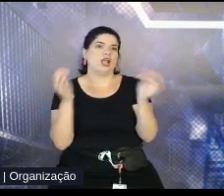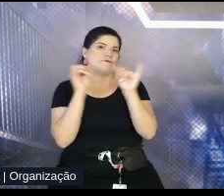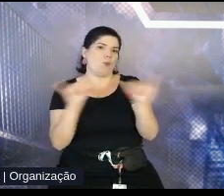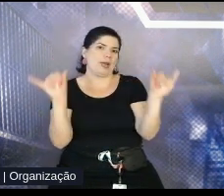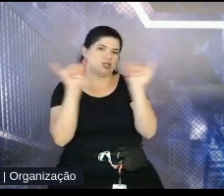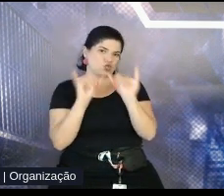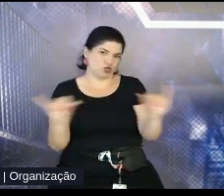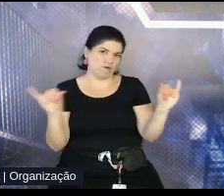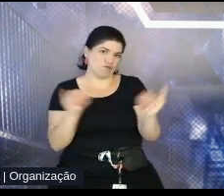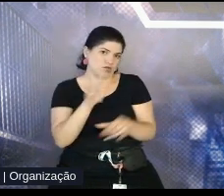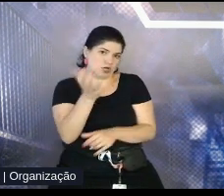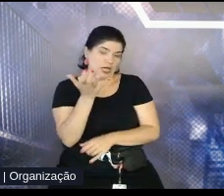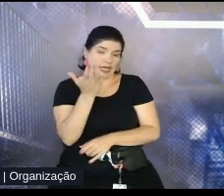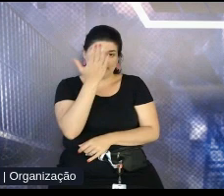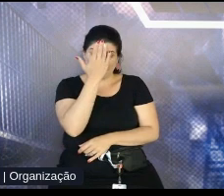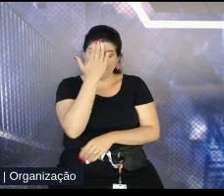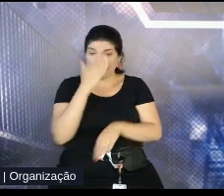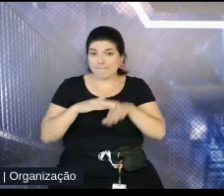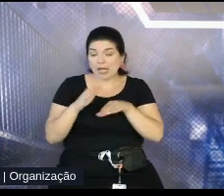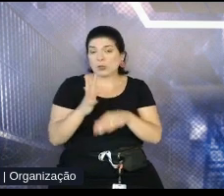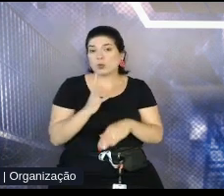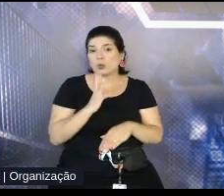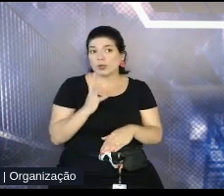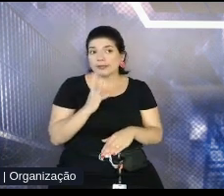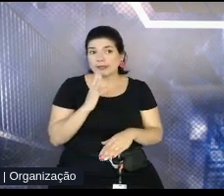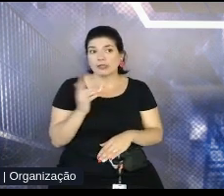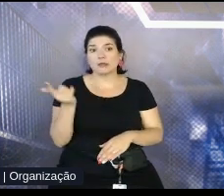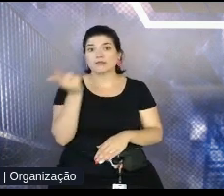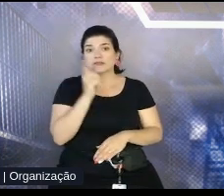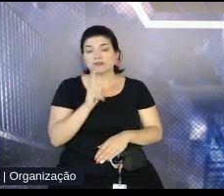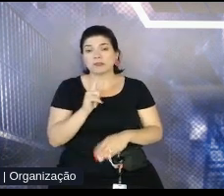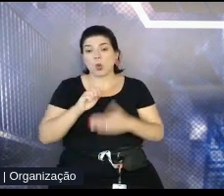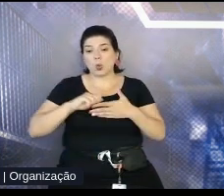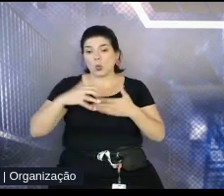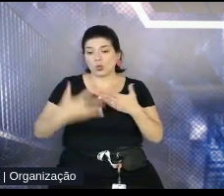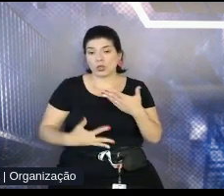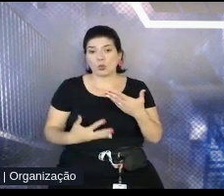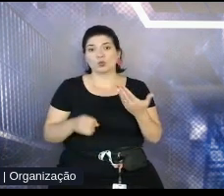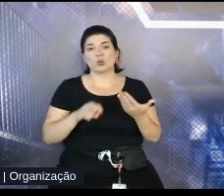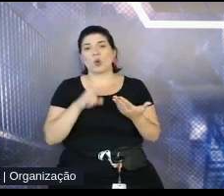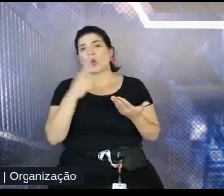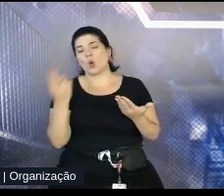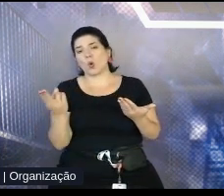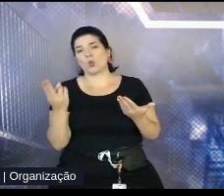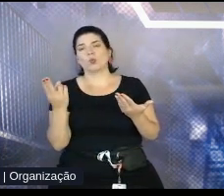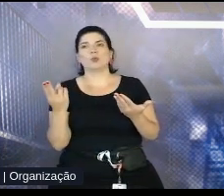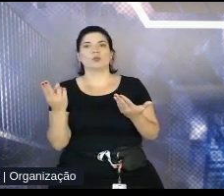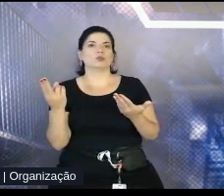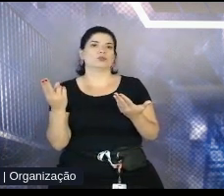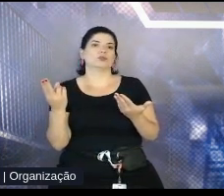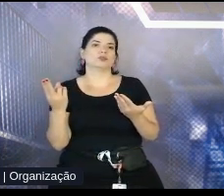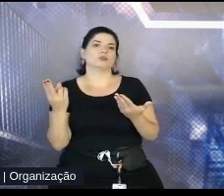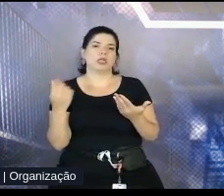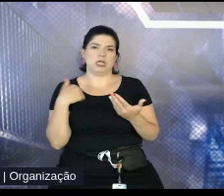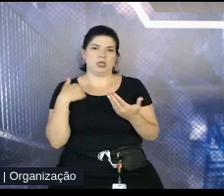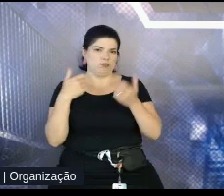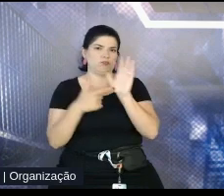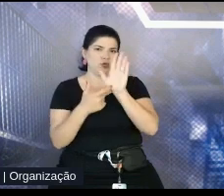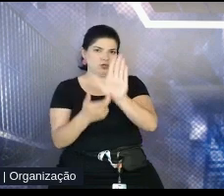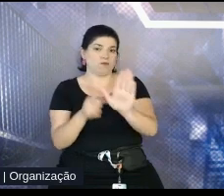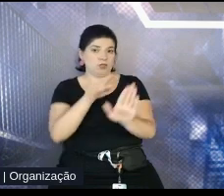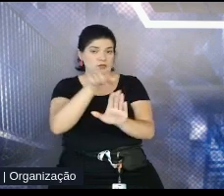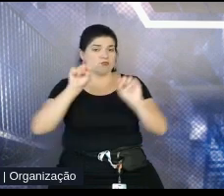se envolver mais cientificamente, quer consumir mais desses conteúdos, um pouco mais desses conteúdos, né, que eu passei, vocês